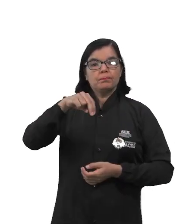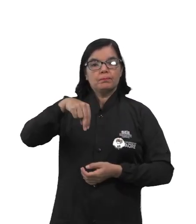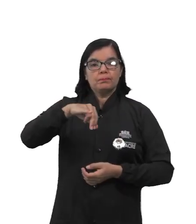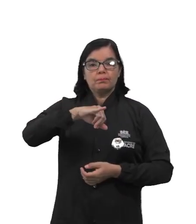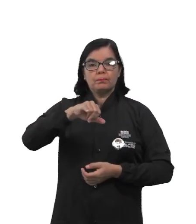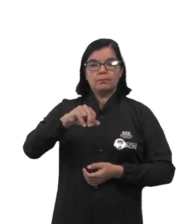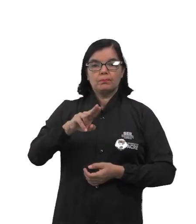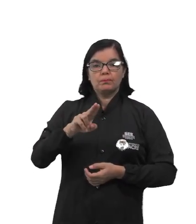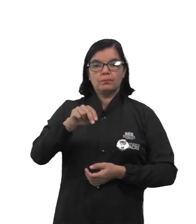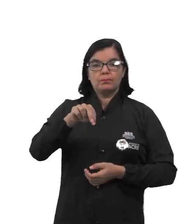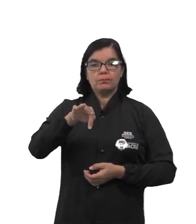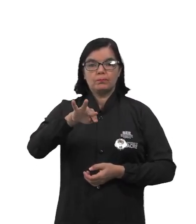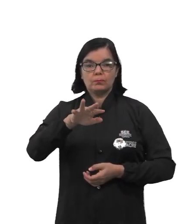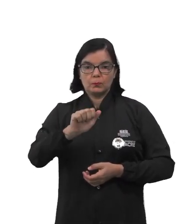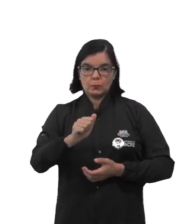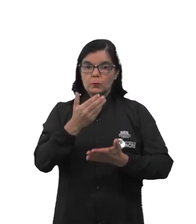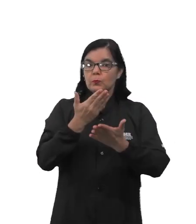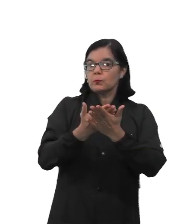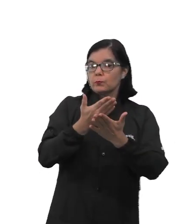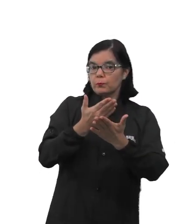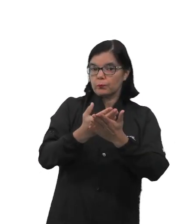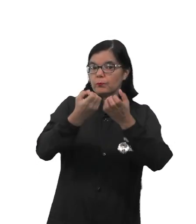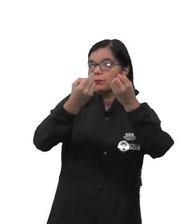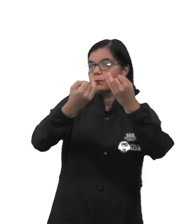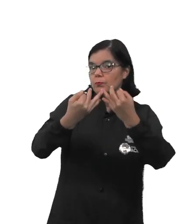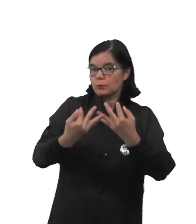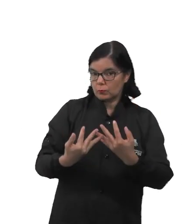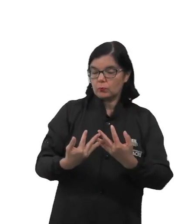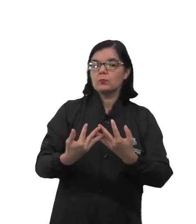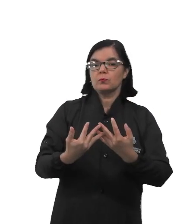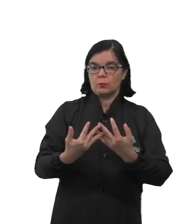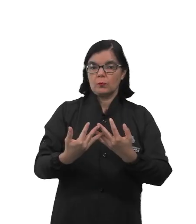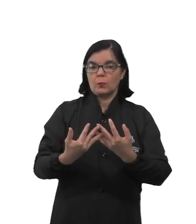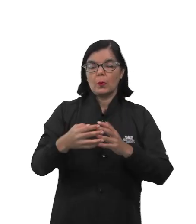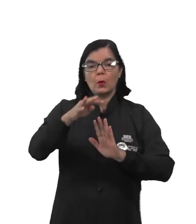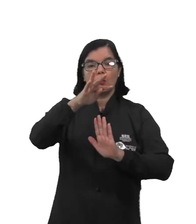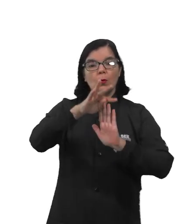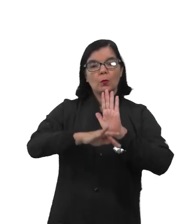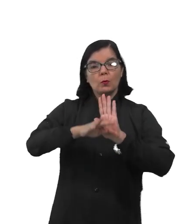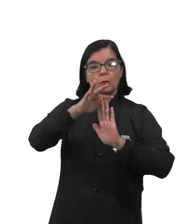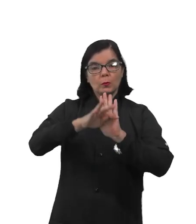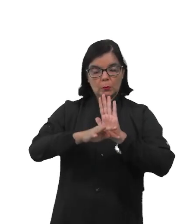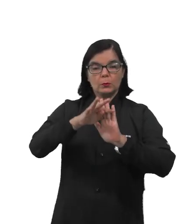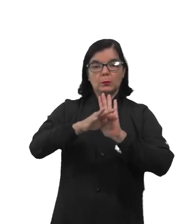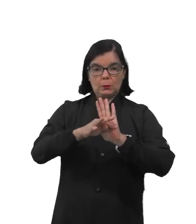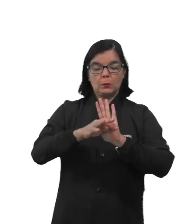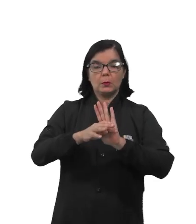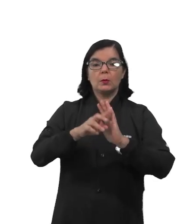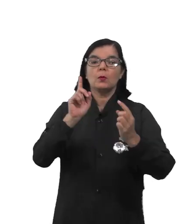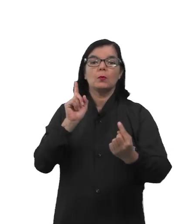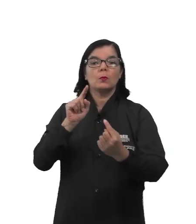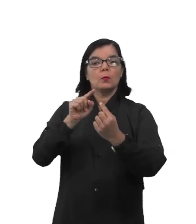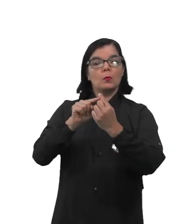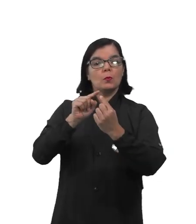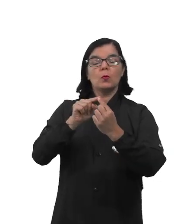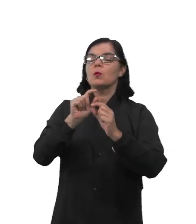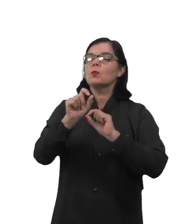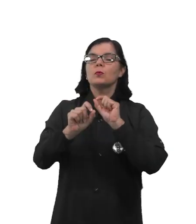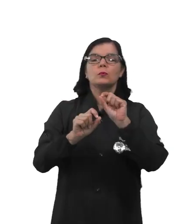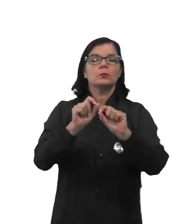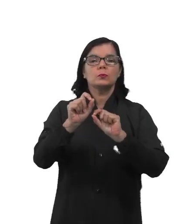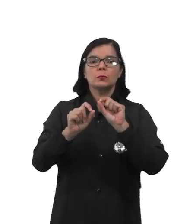injuntiva. Nós conversamos na última aula sobre injunção. O texto injuntivo, né, injunção, tem por objetivo principal o